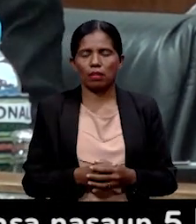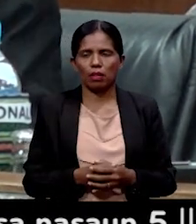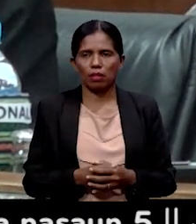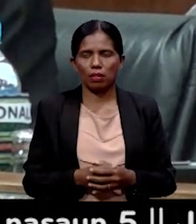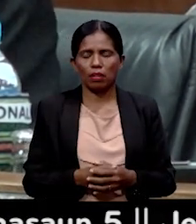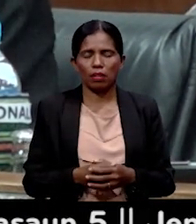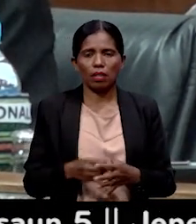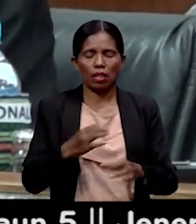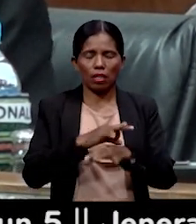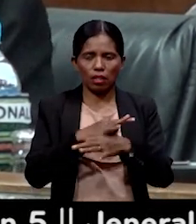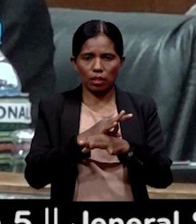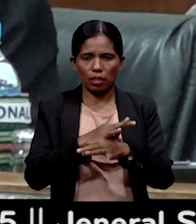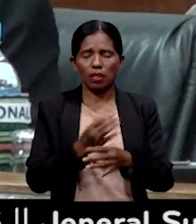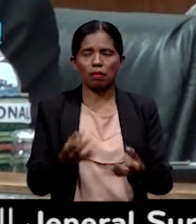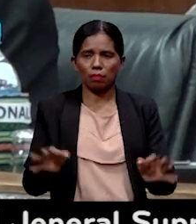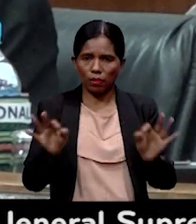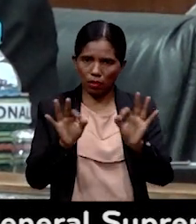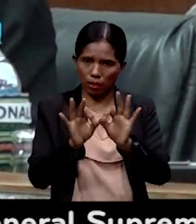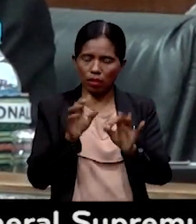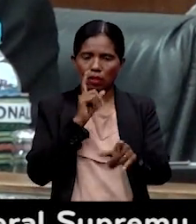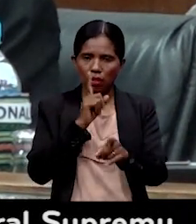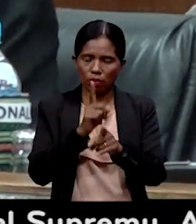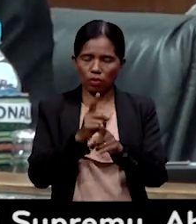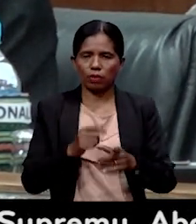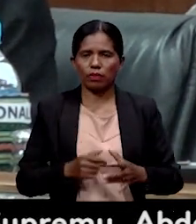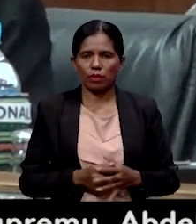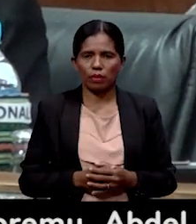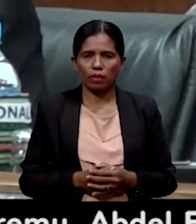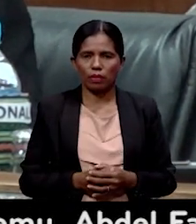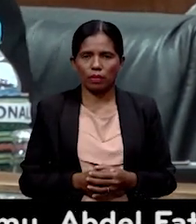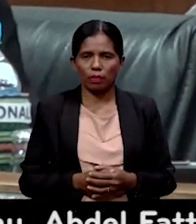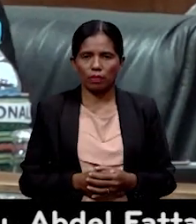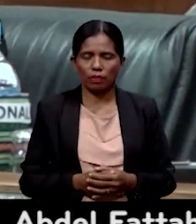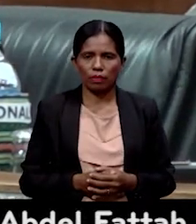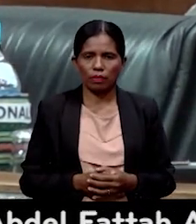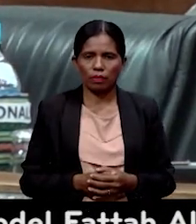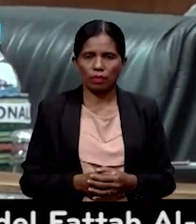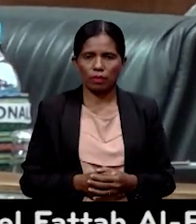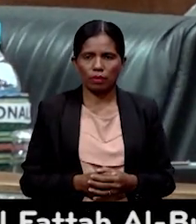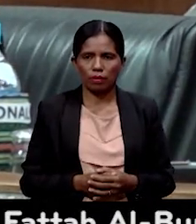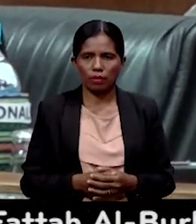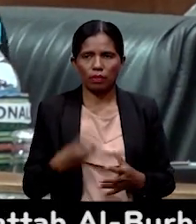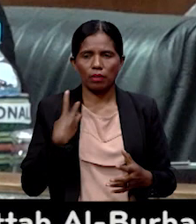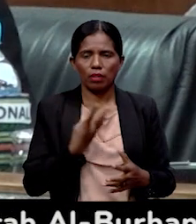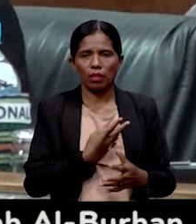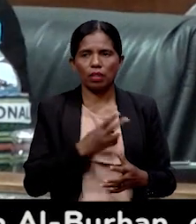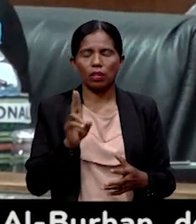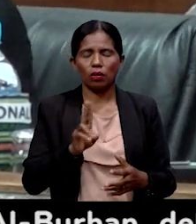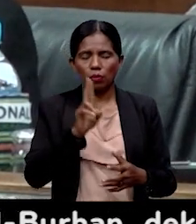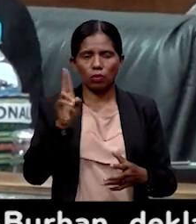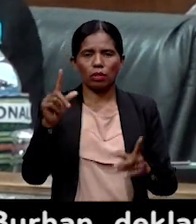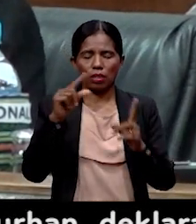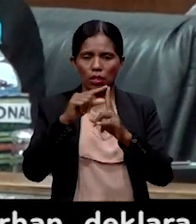tem que dia boa bala que é importante nós, para que tenha, eita, usa a linguagem ainda, eita,